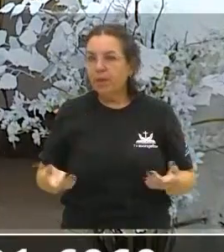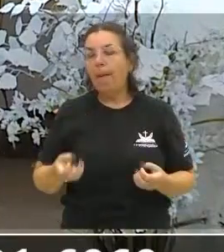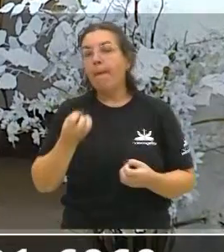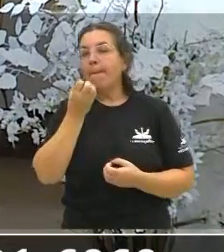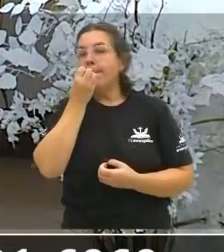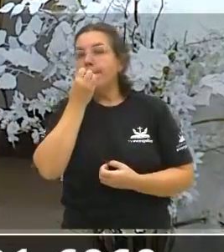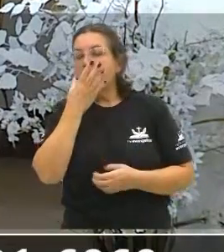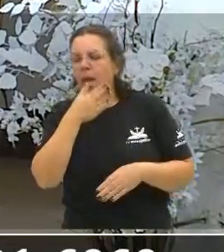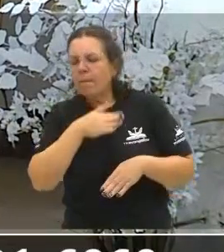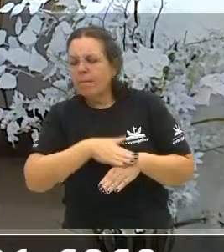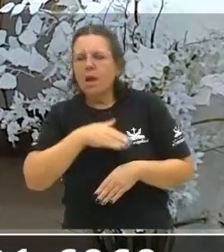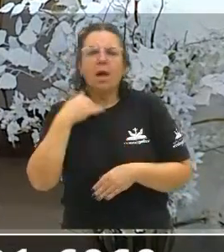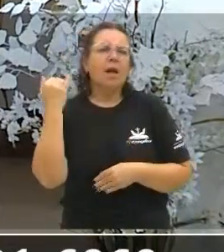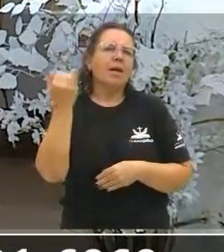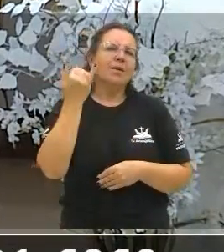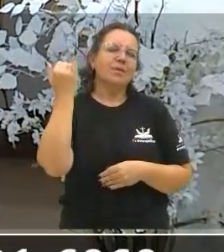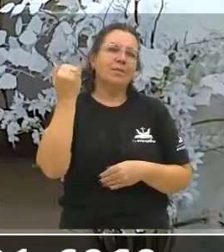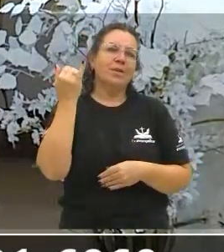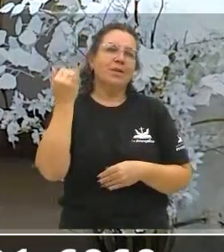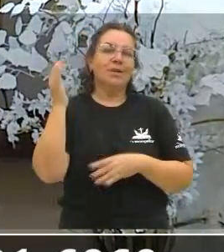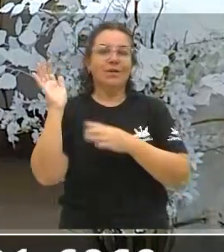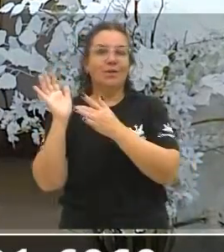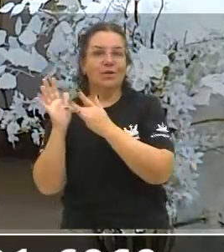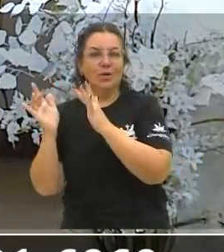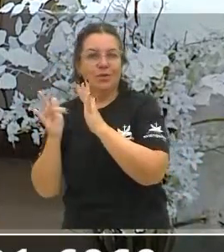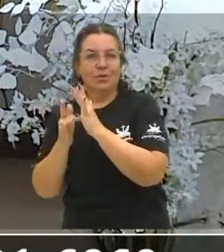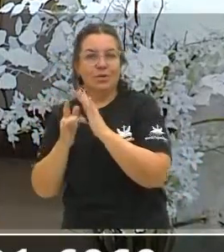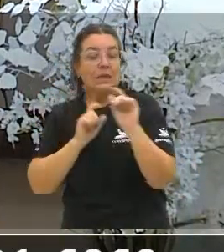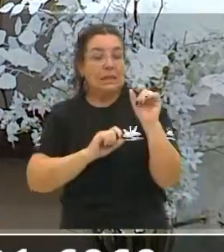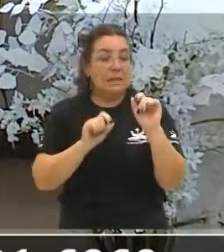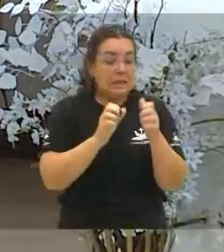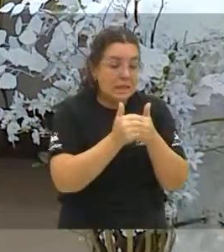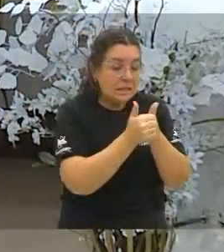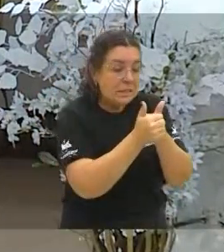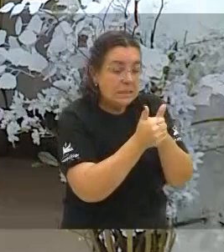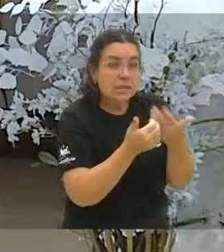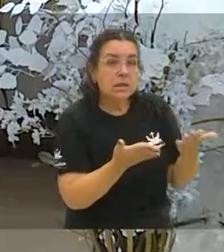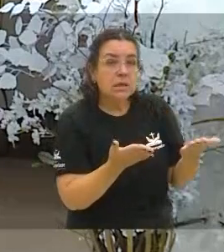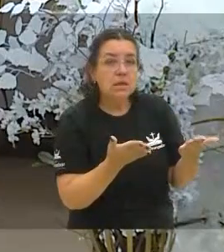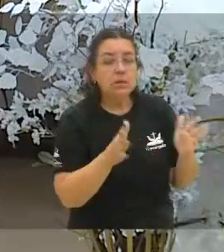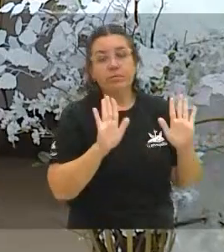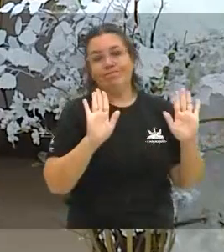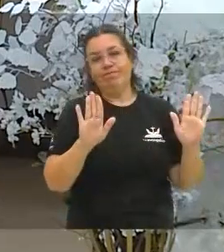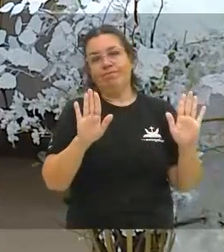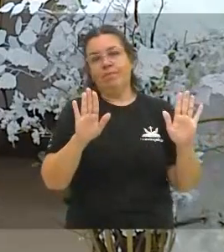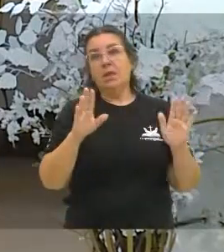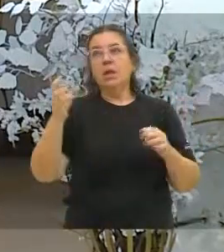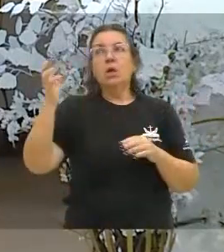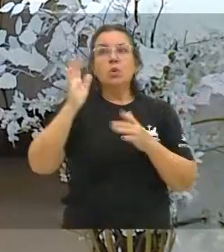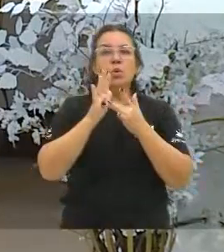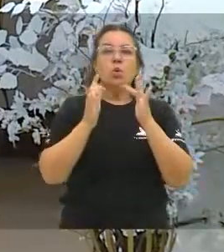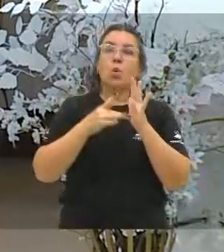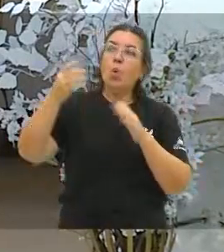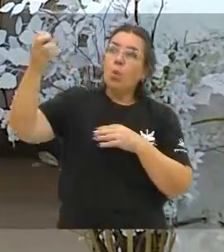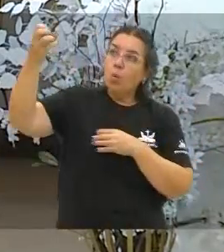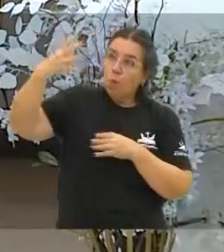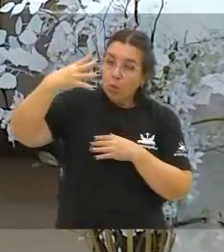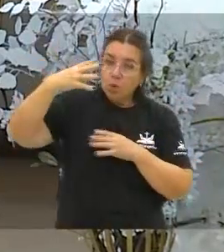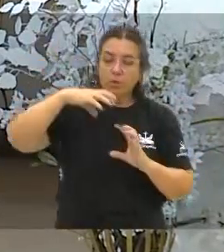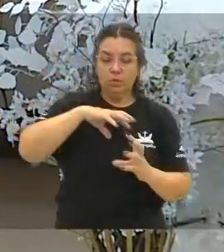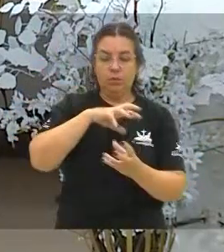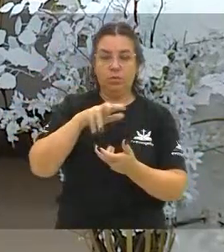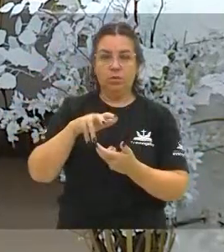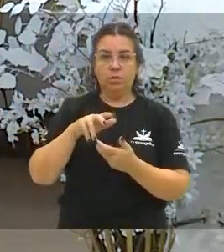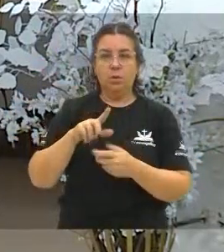maior. Quem quer me seguir, renuncie a si mesmo. Jesus é luz do mundo quando nos